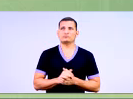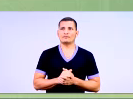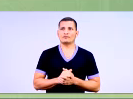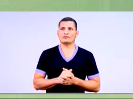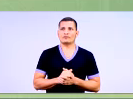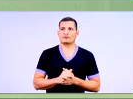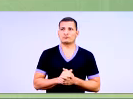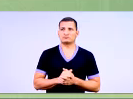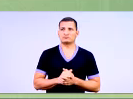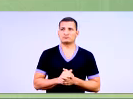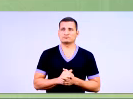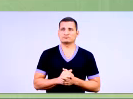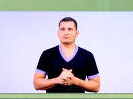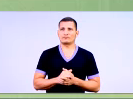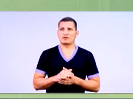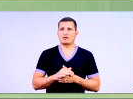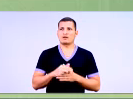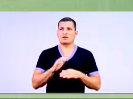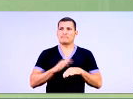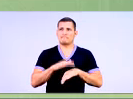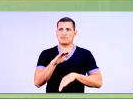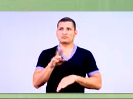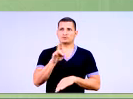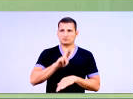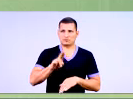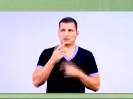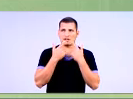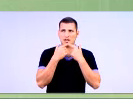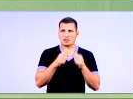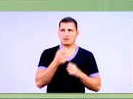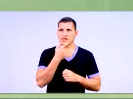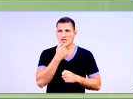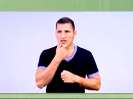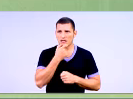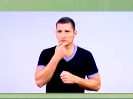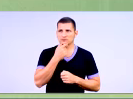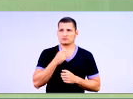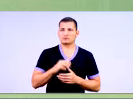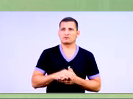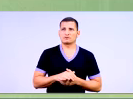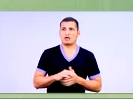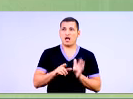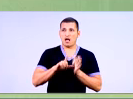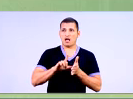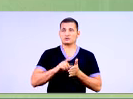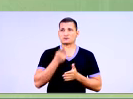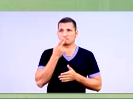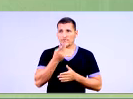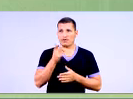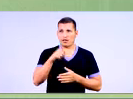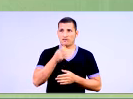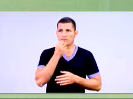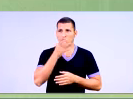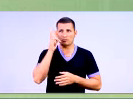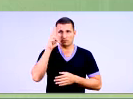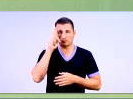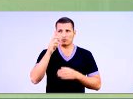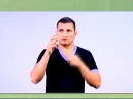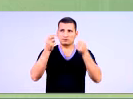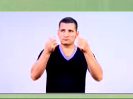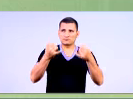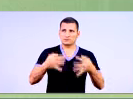A forma mais usada na língua inglesa, e antes de se falar nessa forma, é bom lembrar. Lembra que quando nós